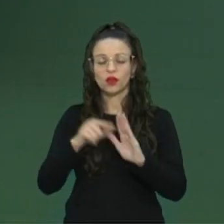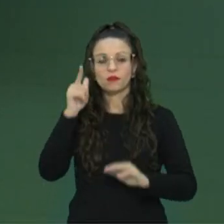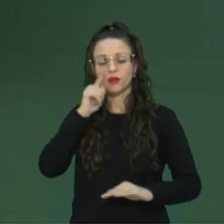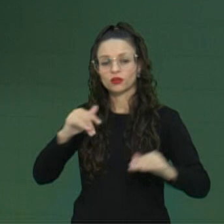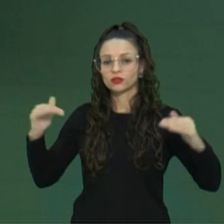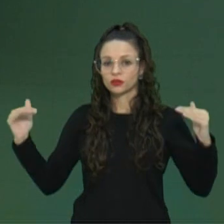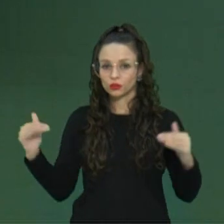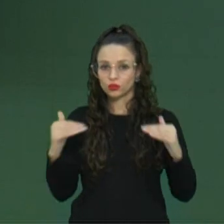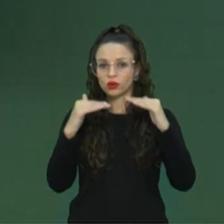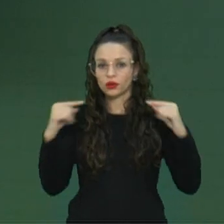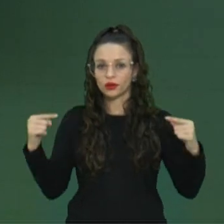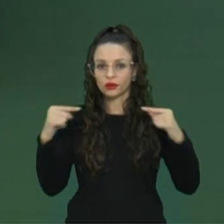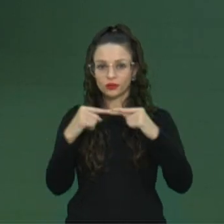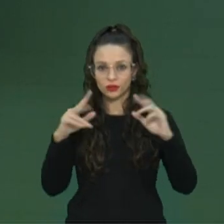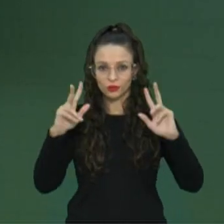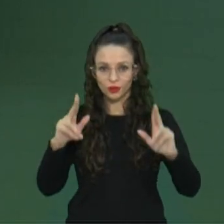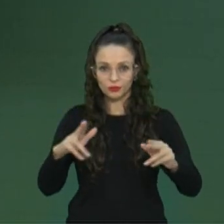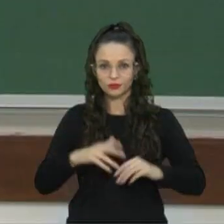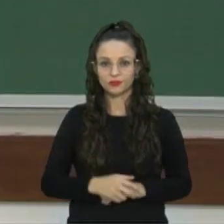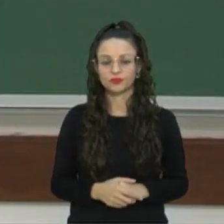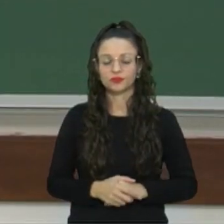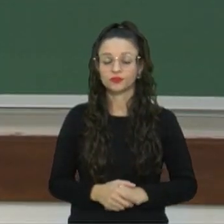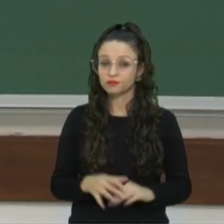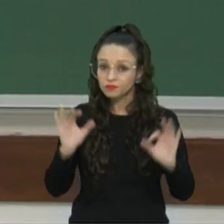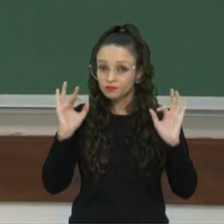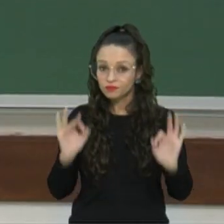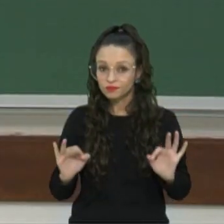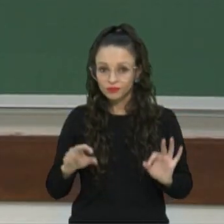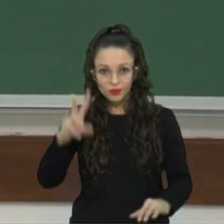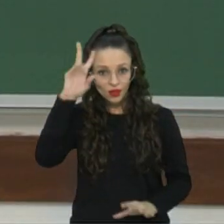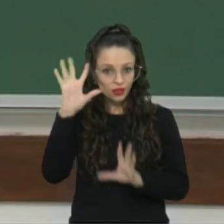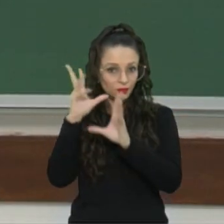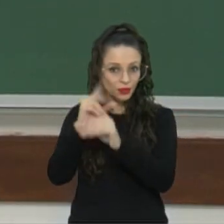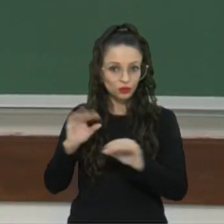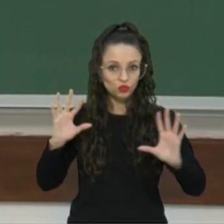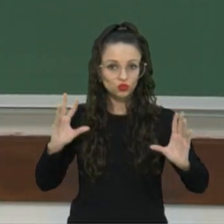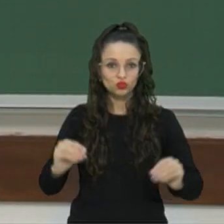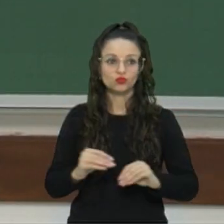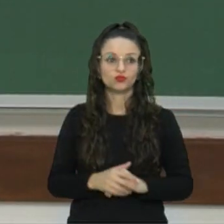alcançar lá o valor dos produtos. Certo? Relembraram tudo?